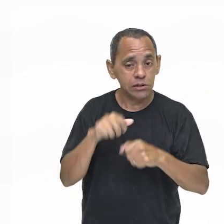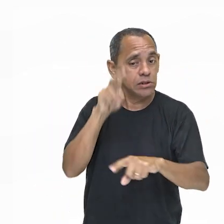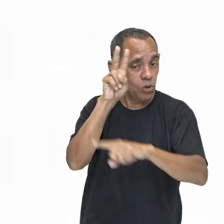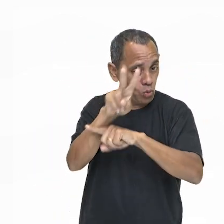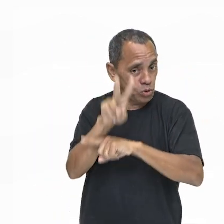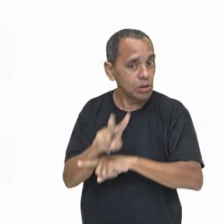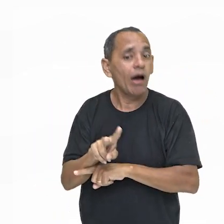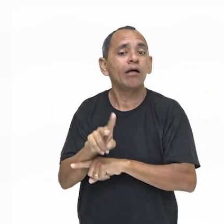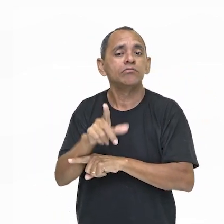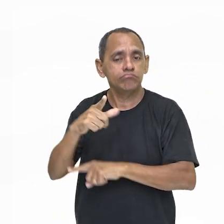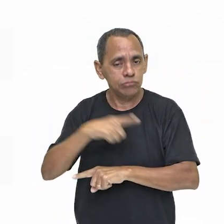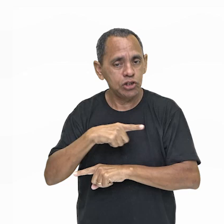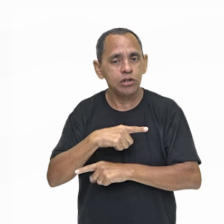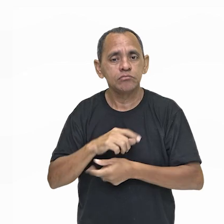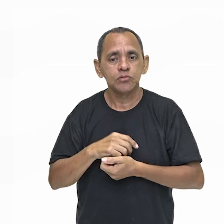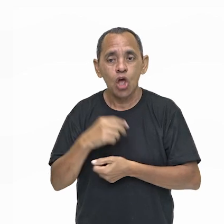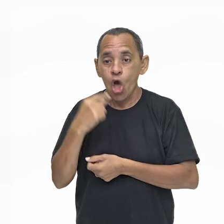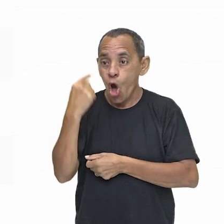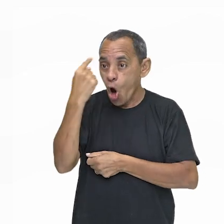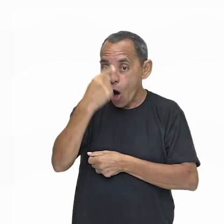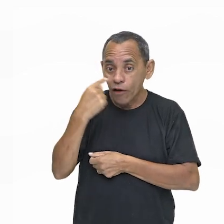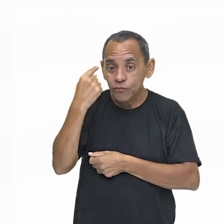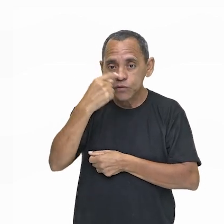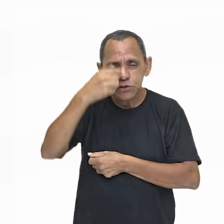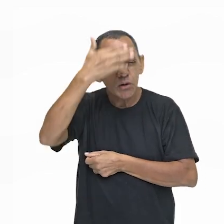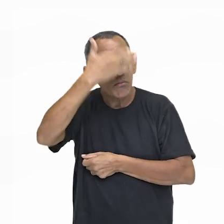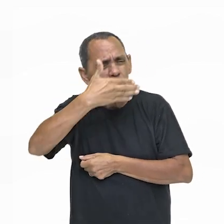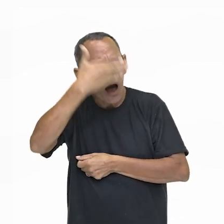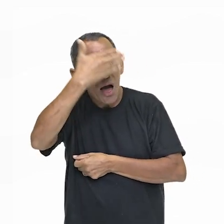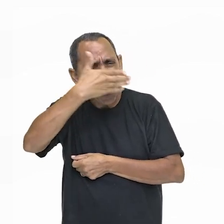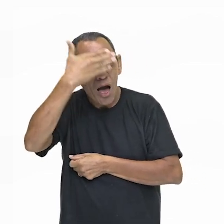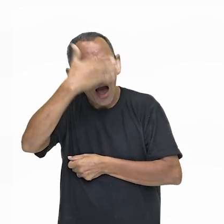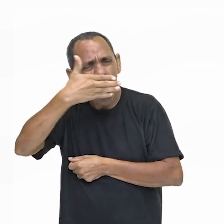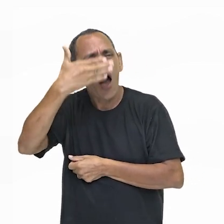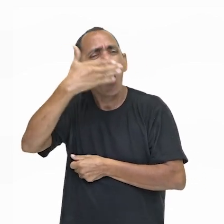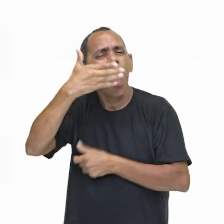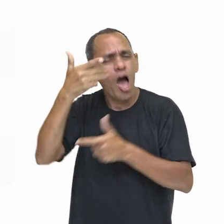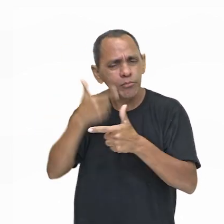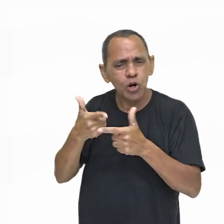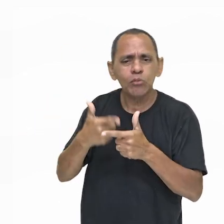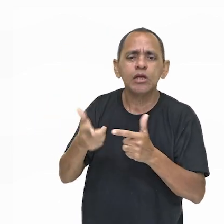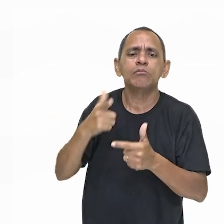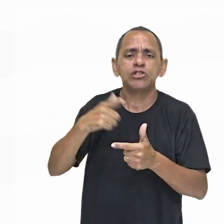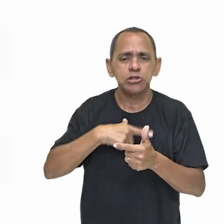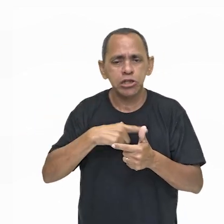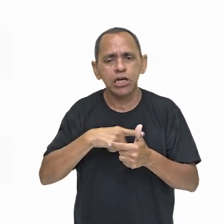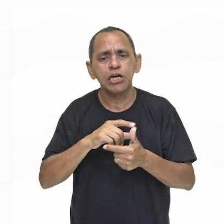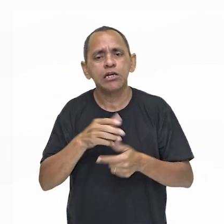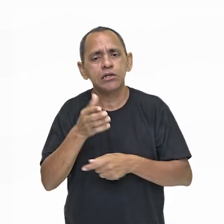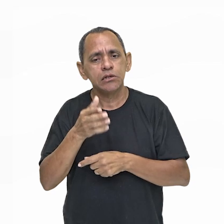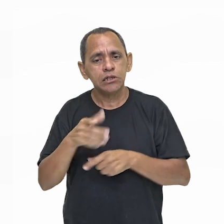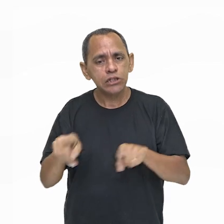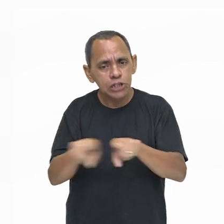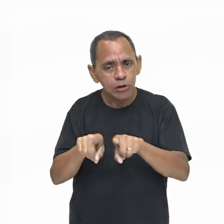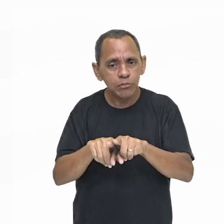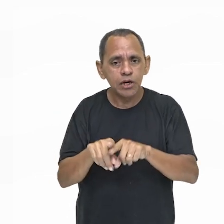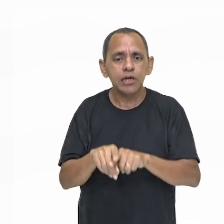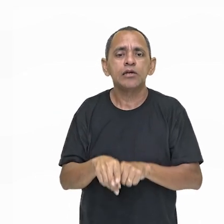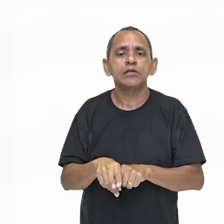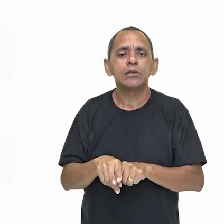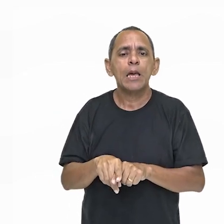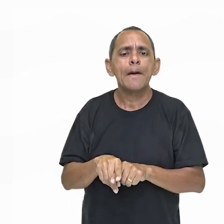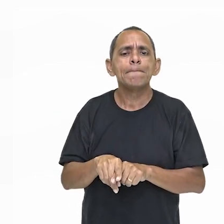fica embaçada, sua visão começa a apresentar diversos problemas, você vai perdendo a